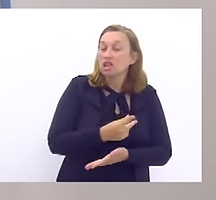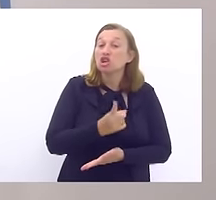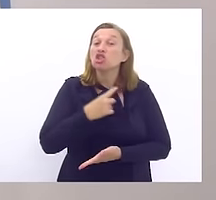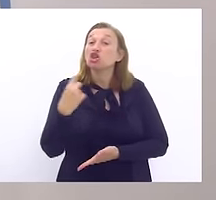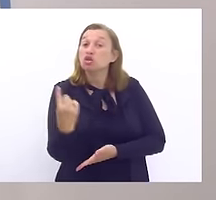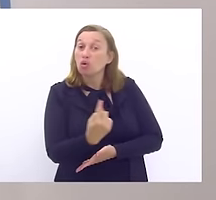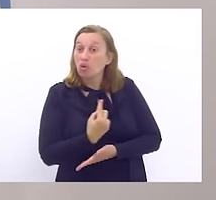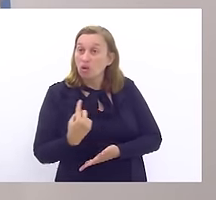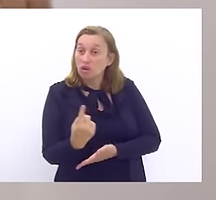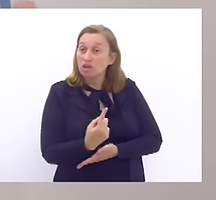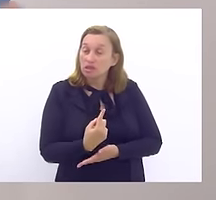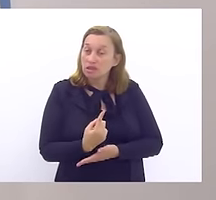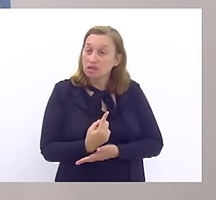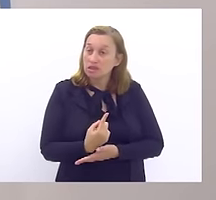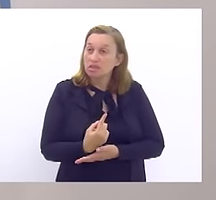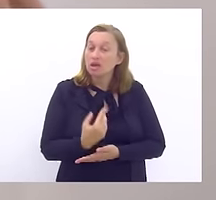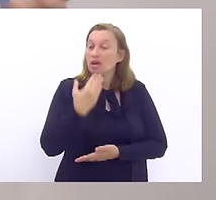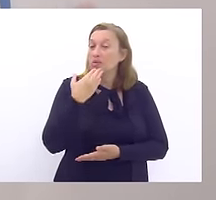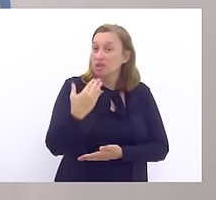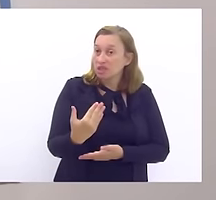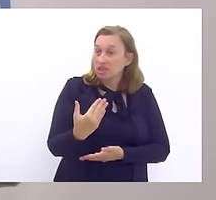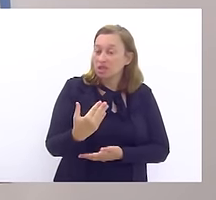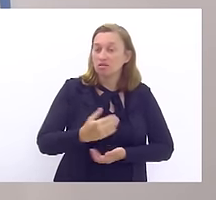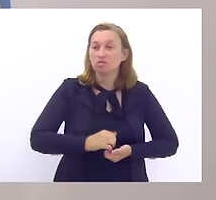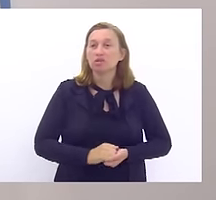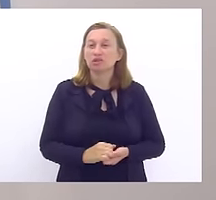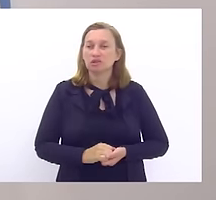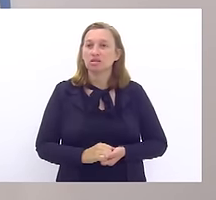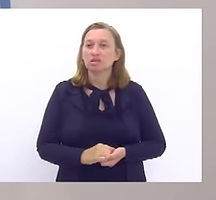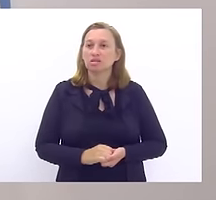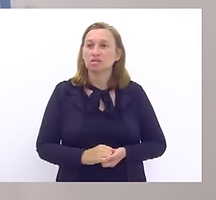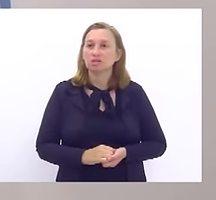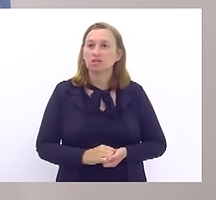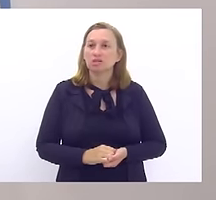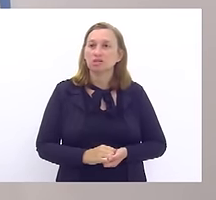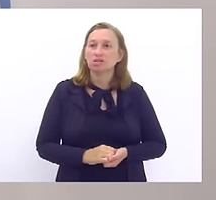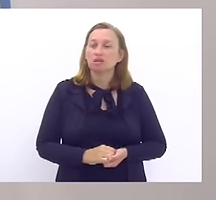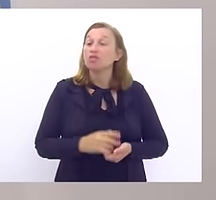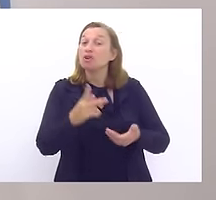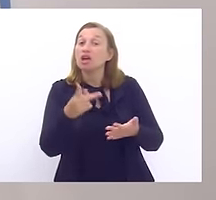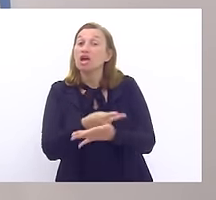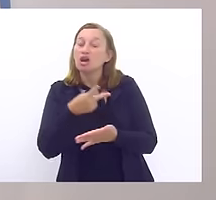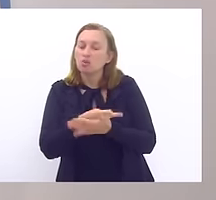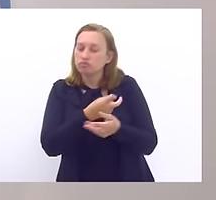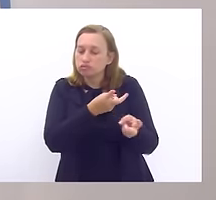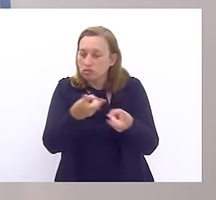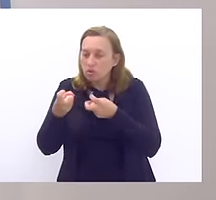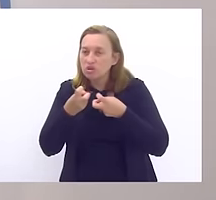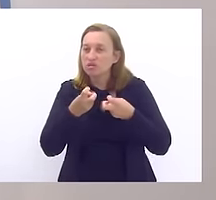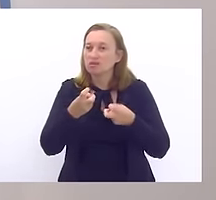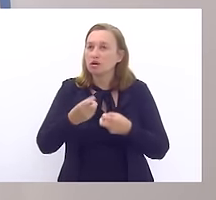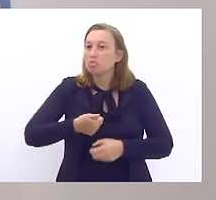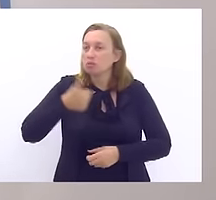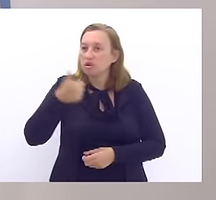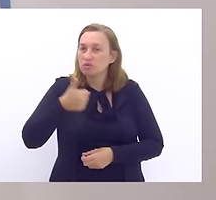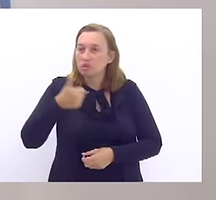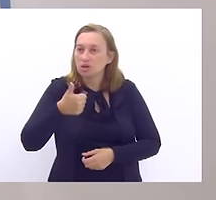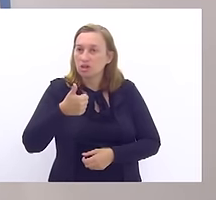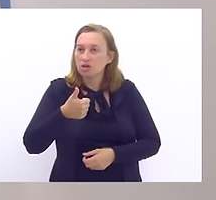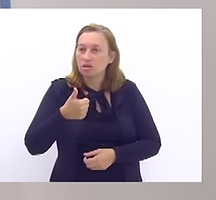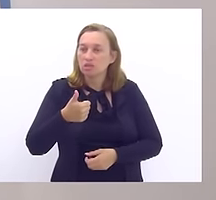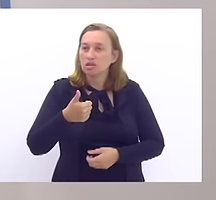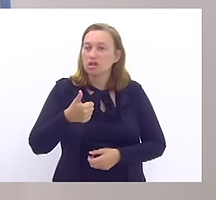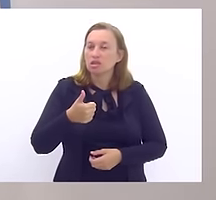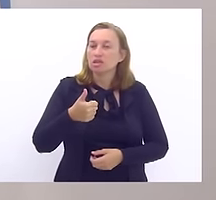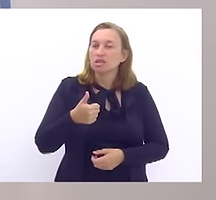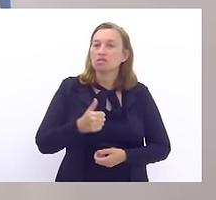nós diligenciamos presencialmente foram irregularidade a primeira delas potencial prejuízo é